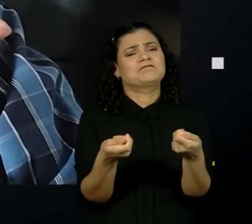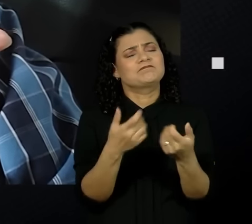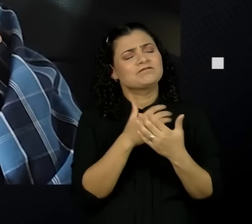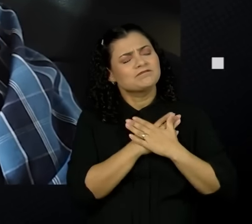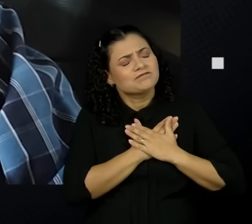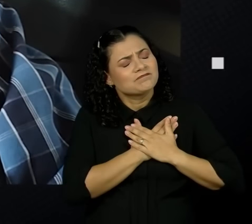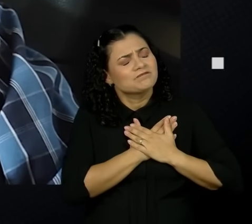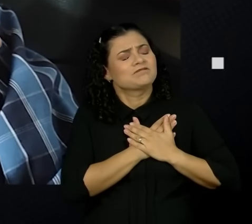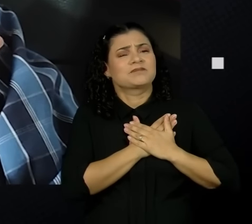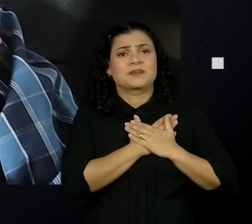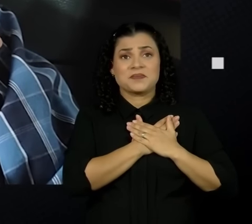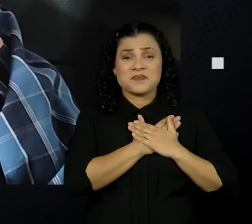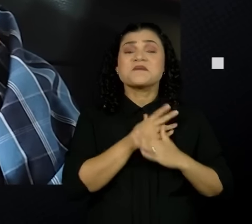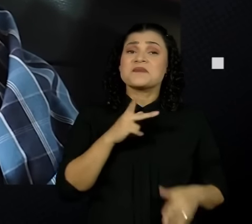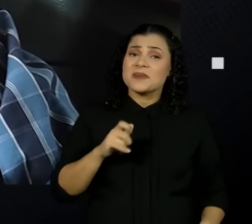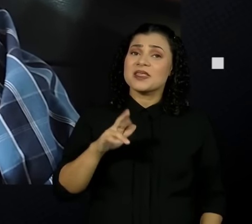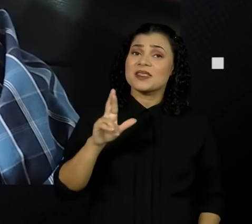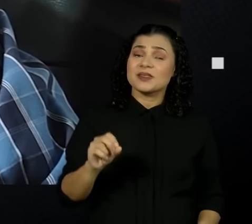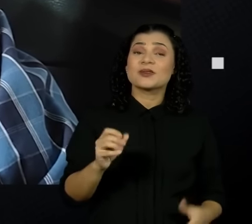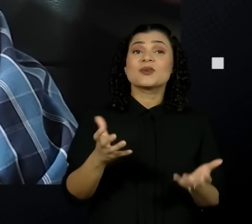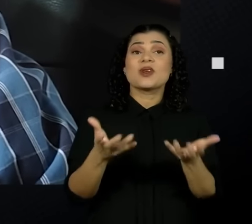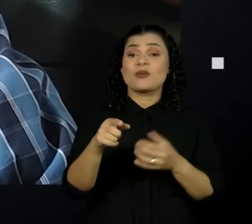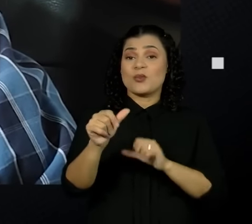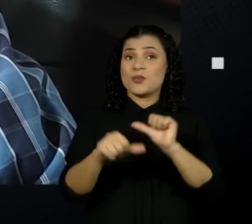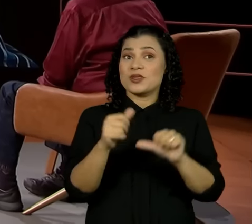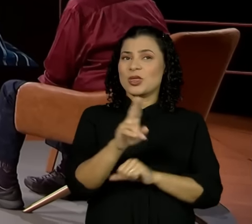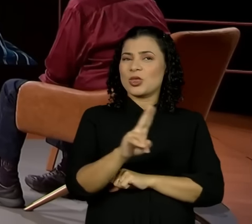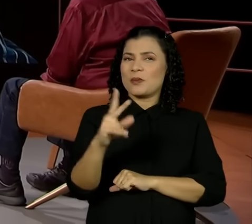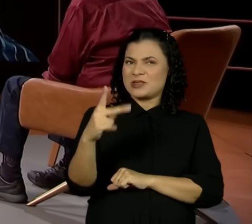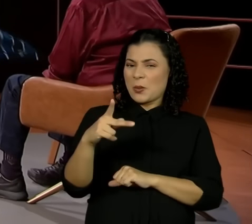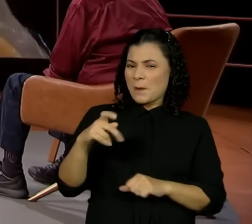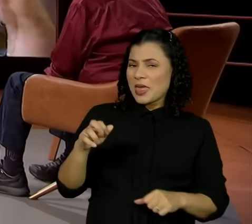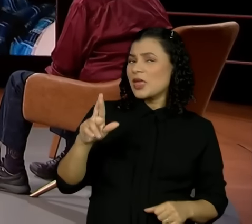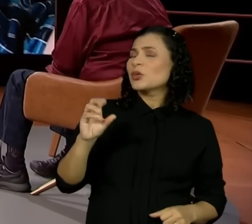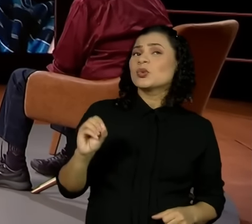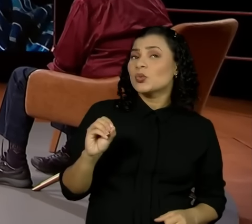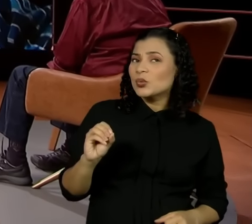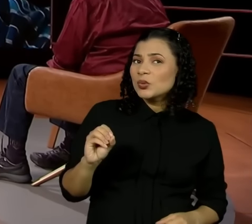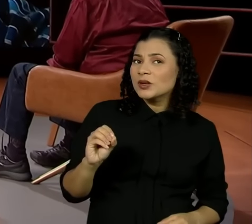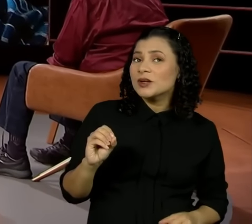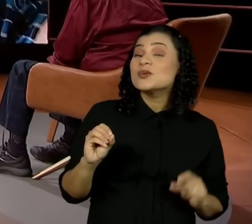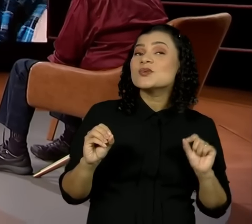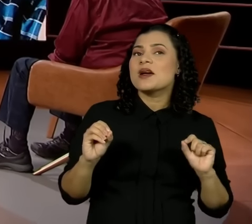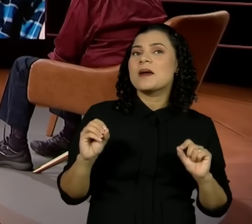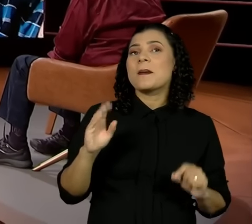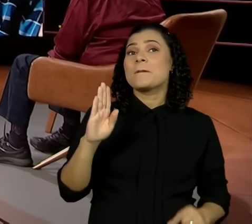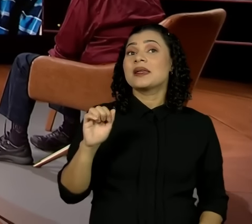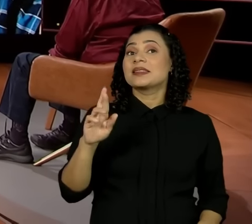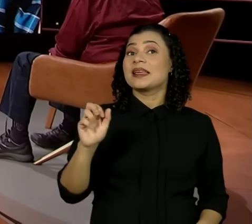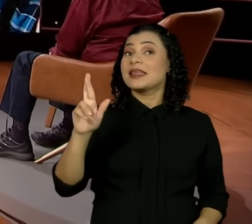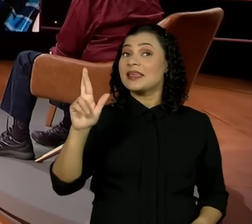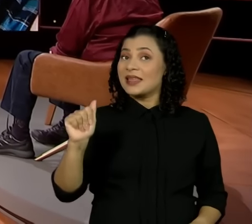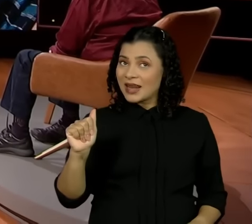mesmo, Pedro, eu mudaria o seu nome hoje para Pedro